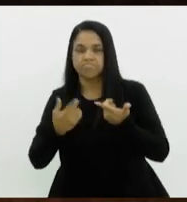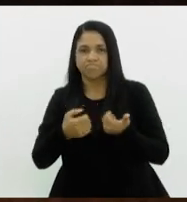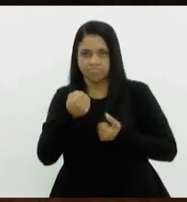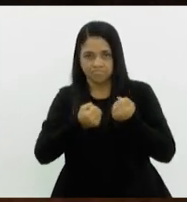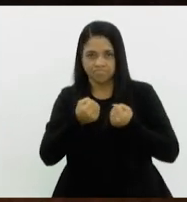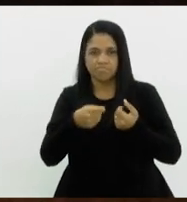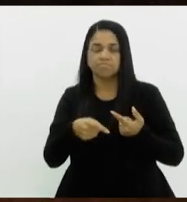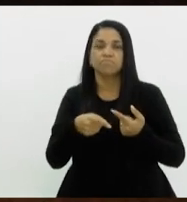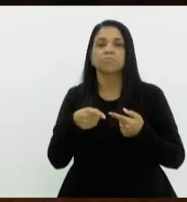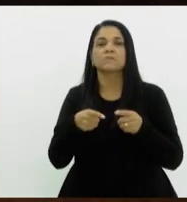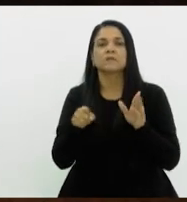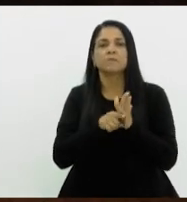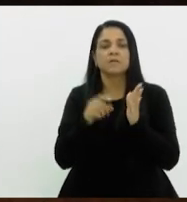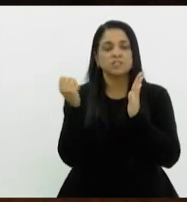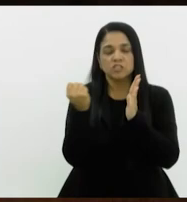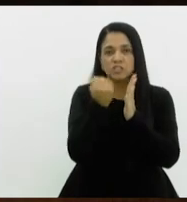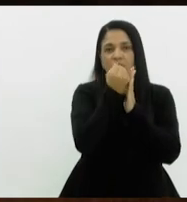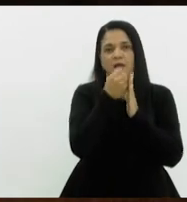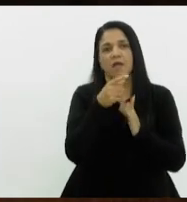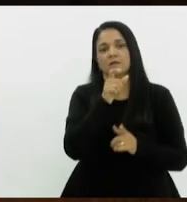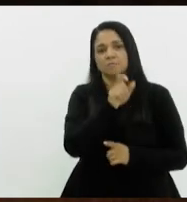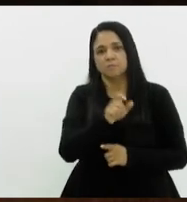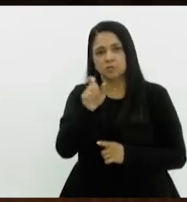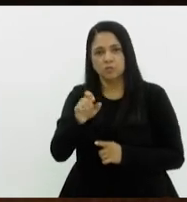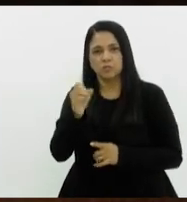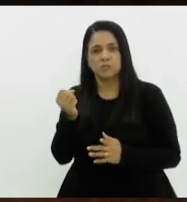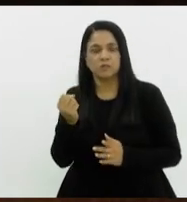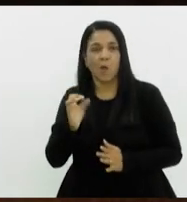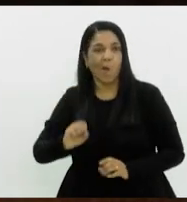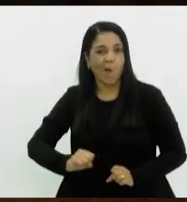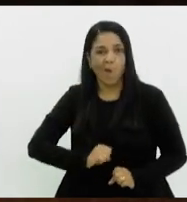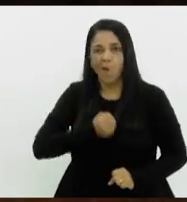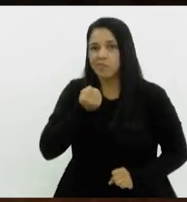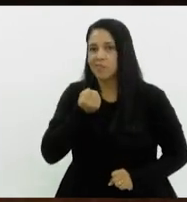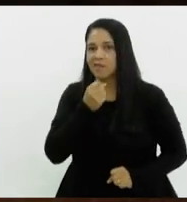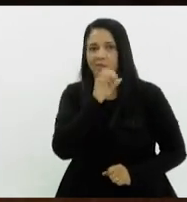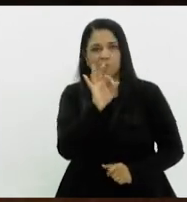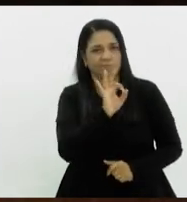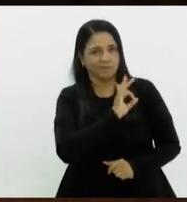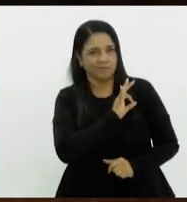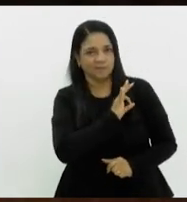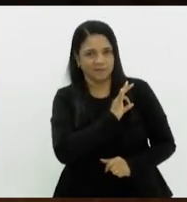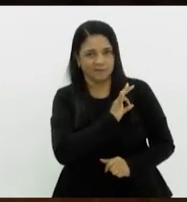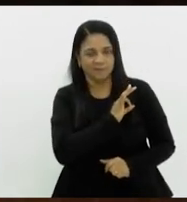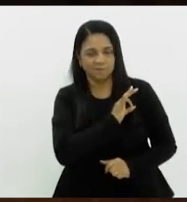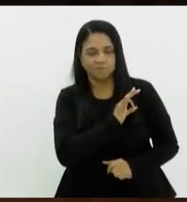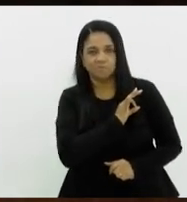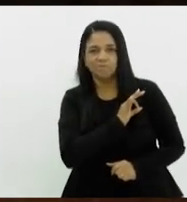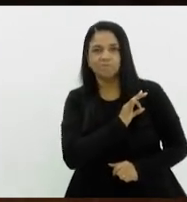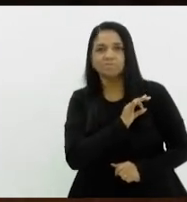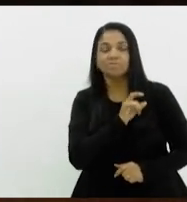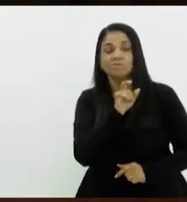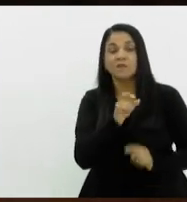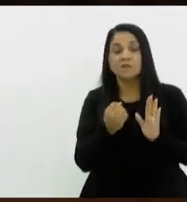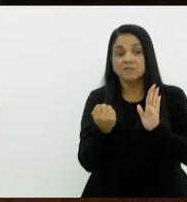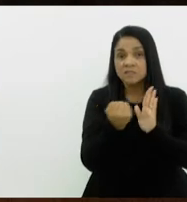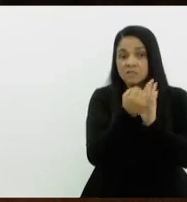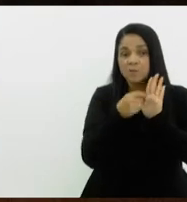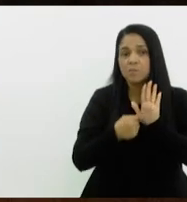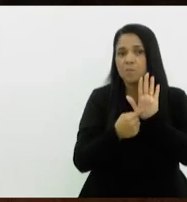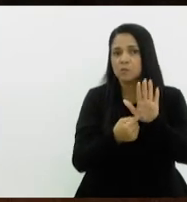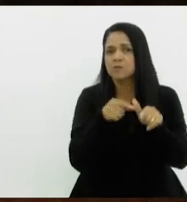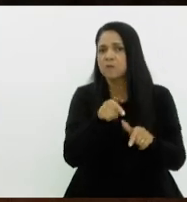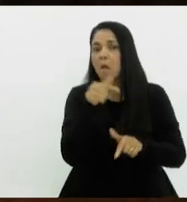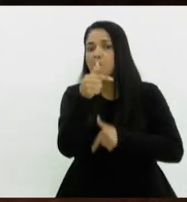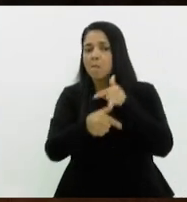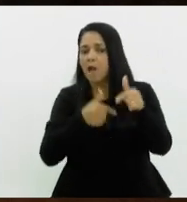destacar aqueles que odeiam a polícia, para dissabor desses que odeiam a polícia, destacar o brilhante